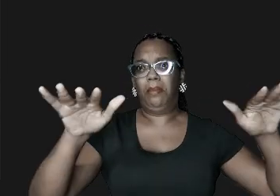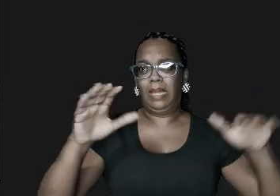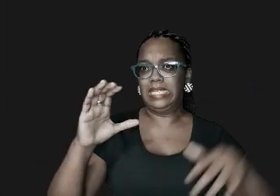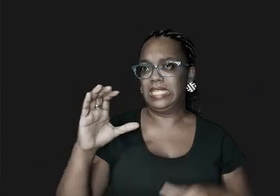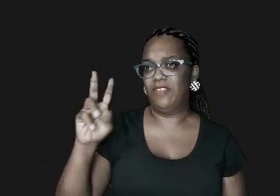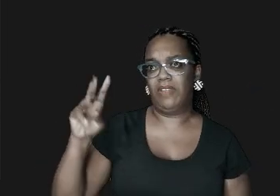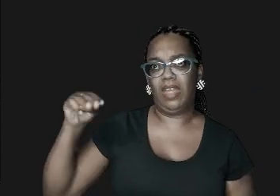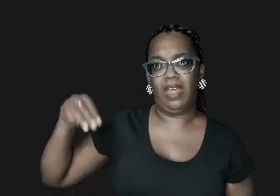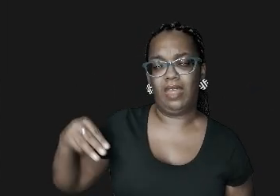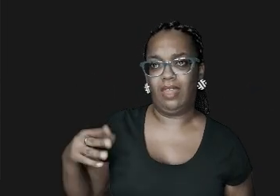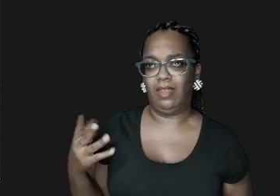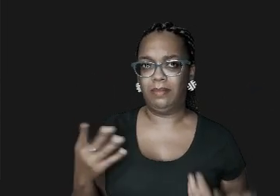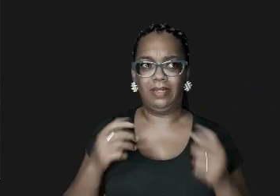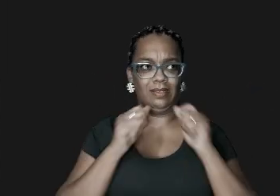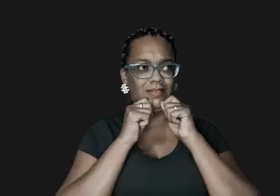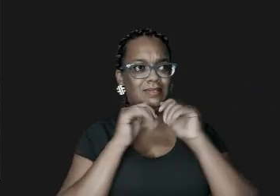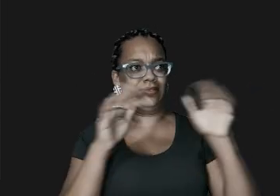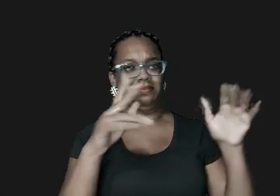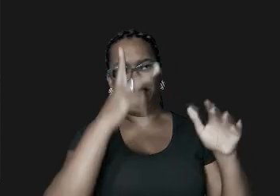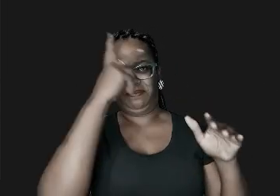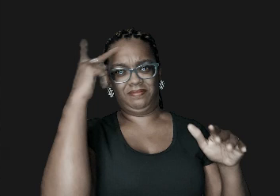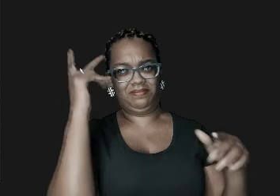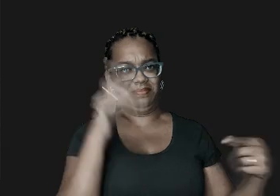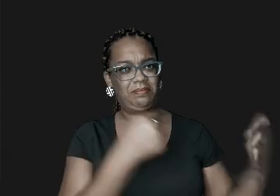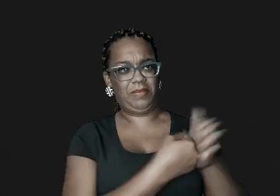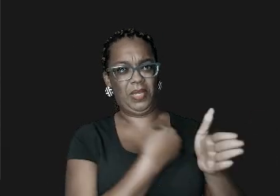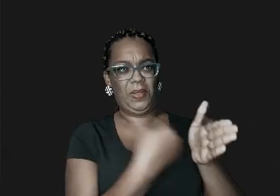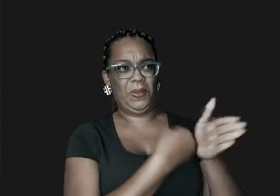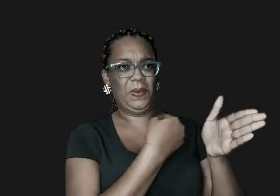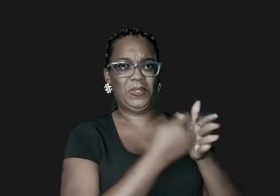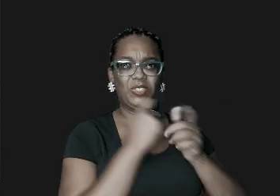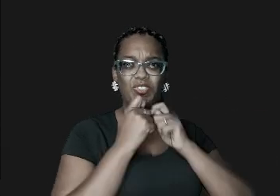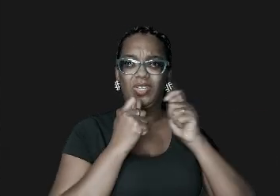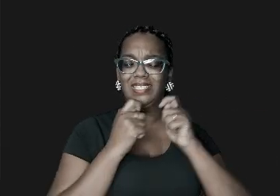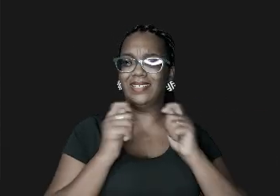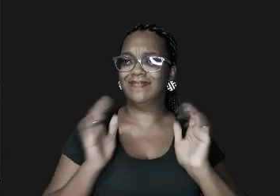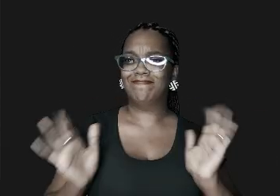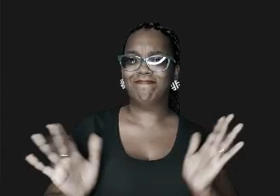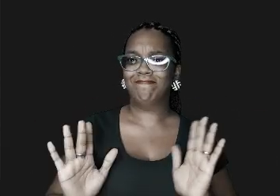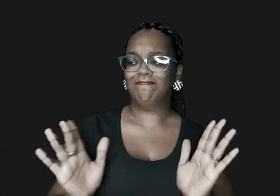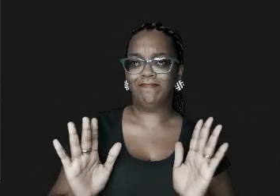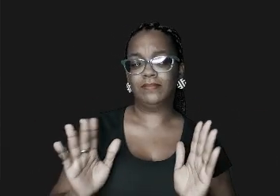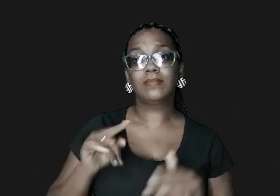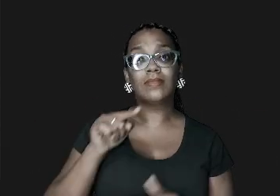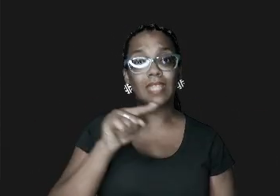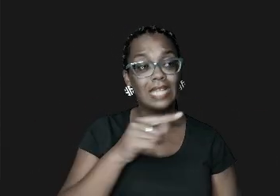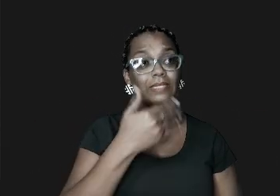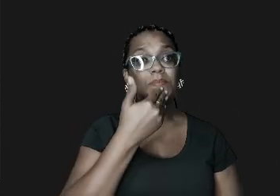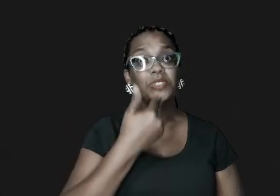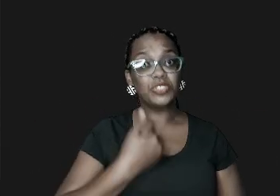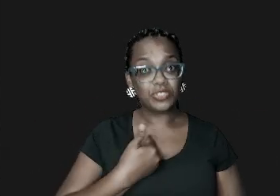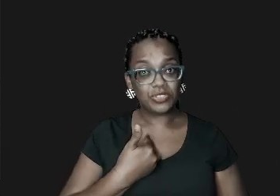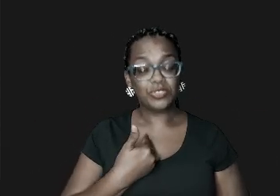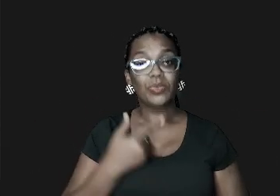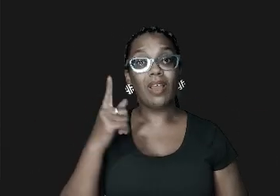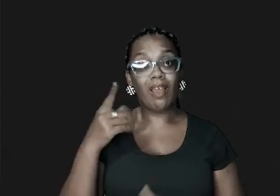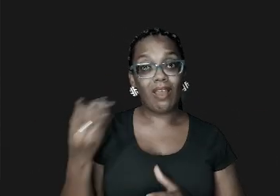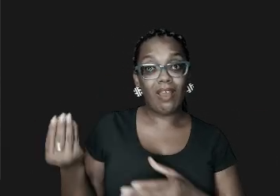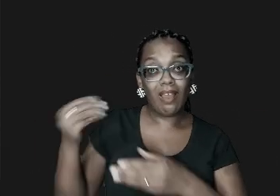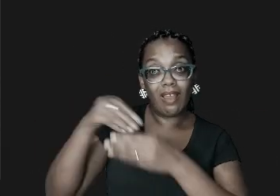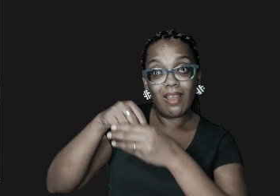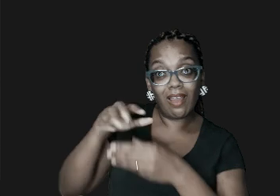como a imprensa da cvm divulgou que chegaram algumas perguntas jornalista na verdade